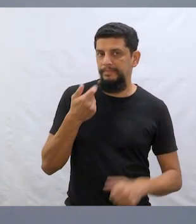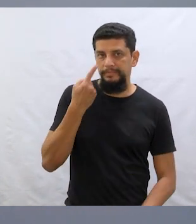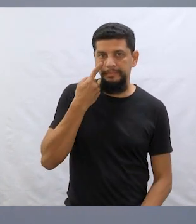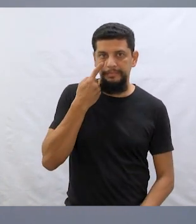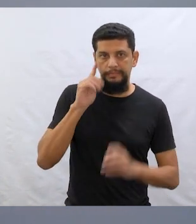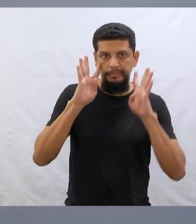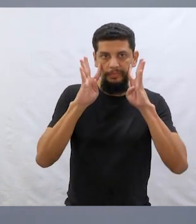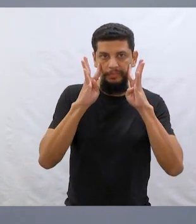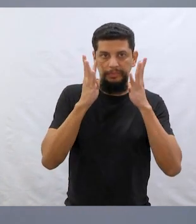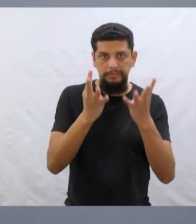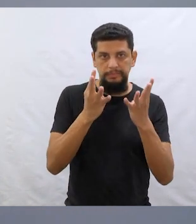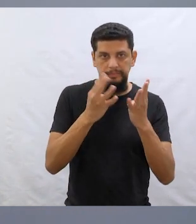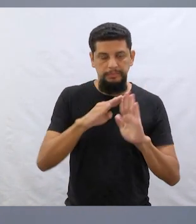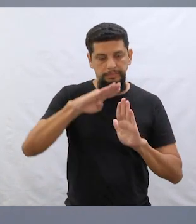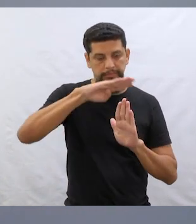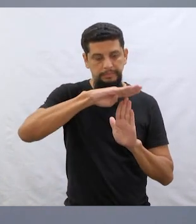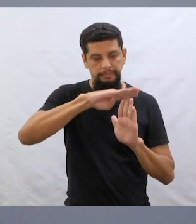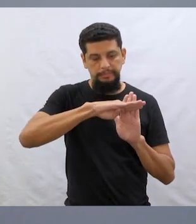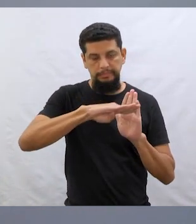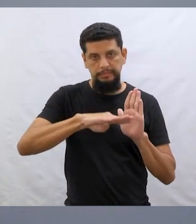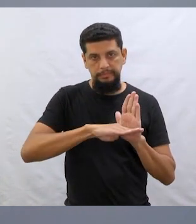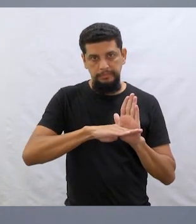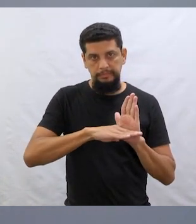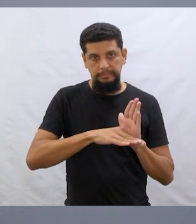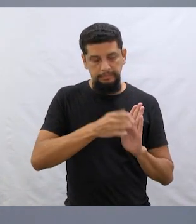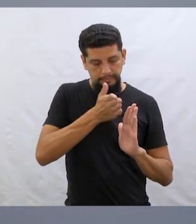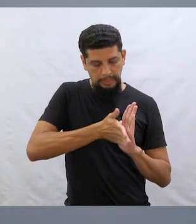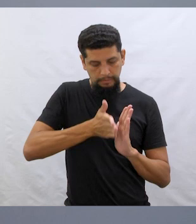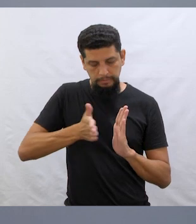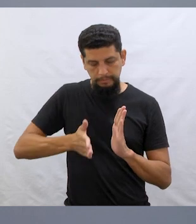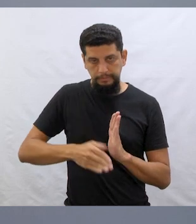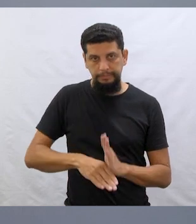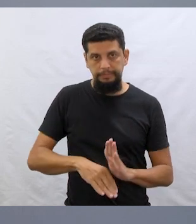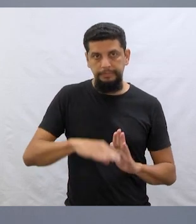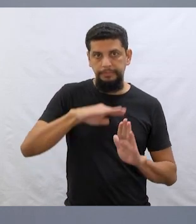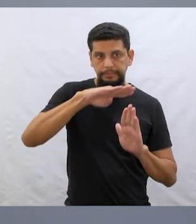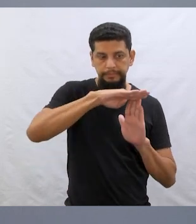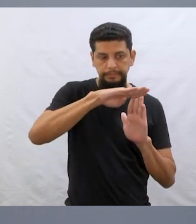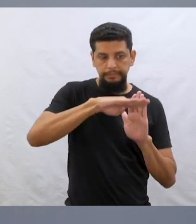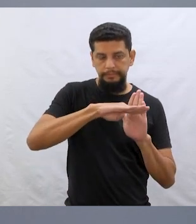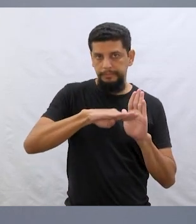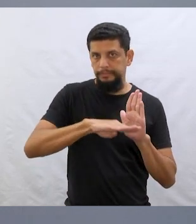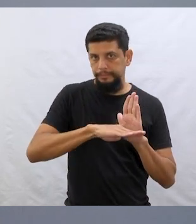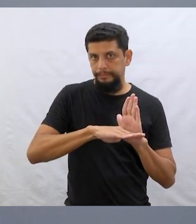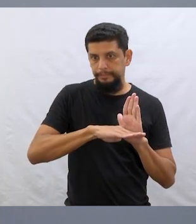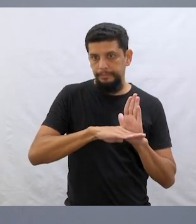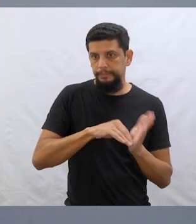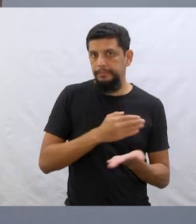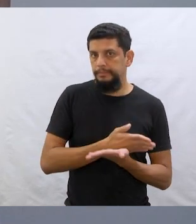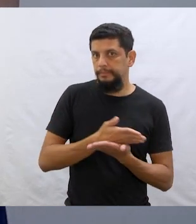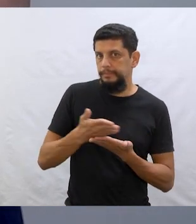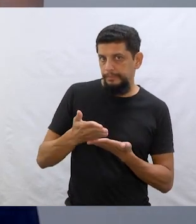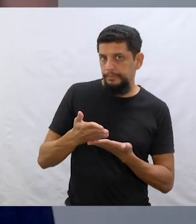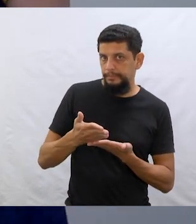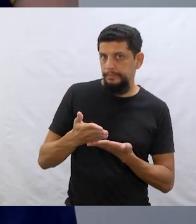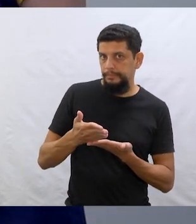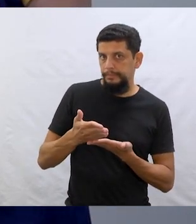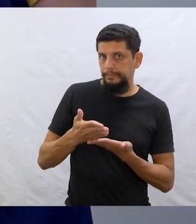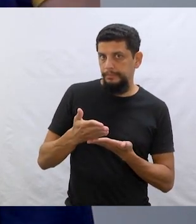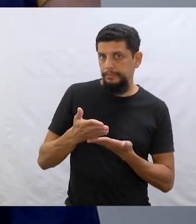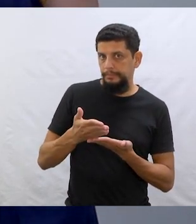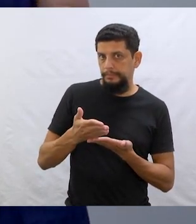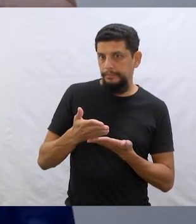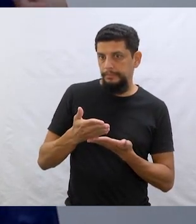Então fiquem atentos aí com a rotina, hein? A sequência dessa rotina. Isso, bem. E começaremos,